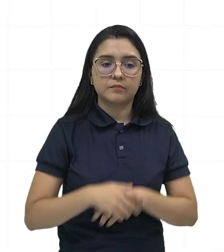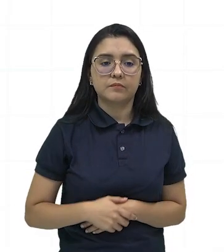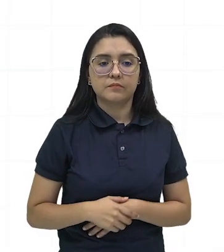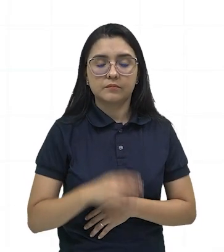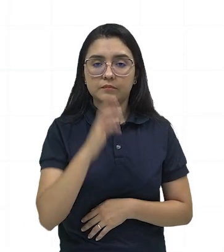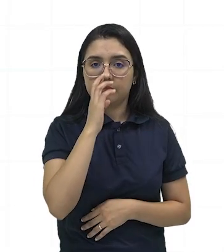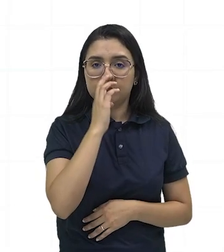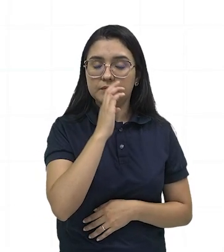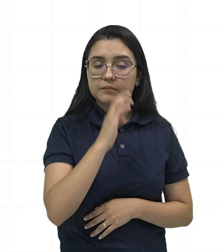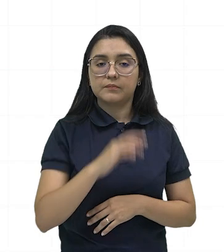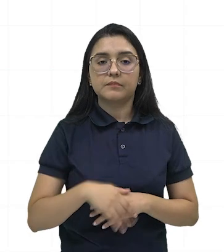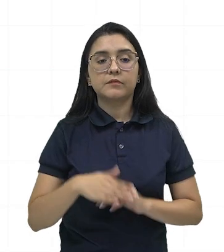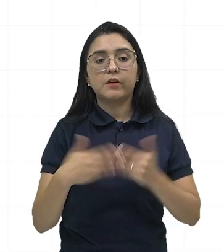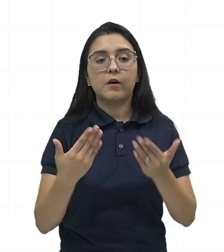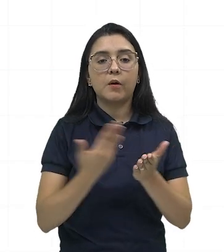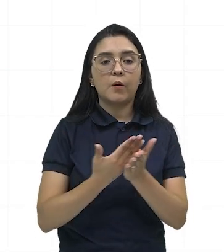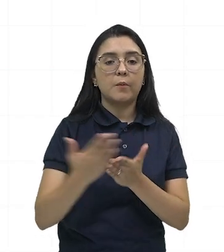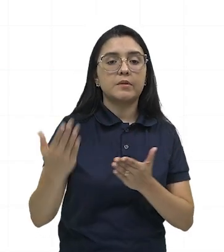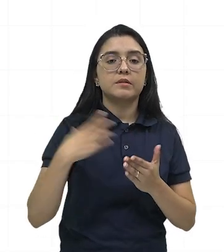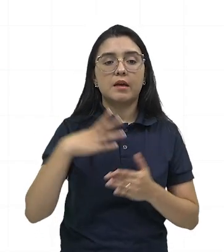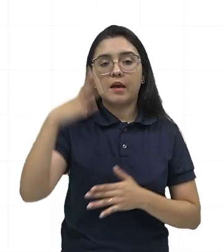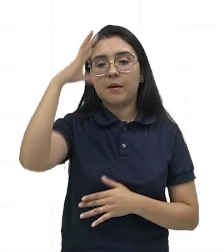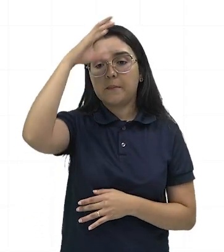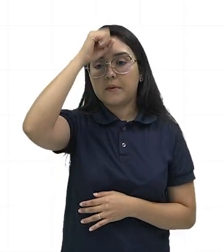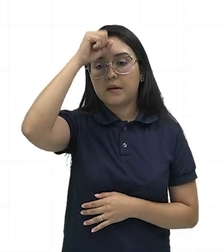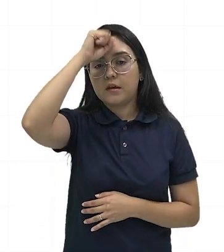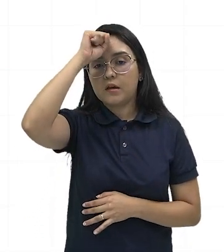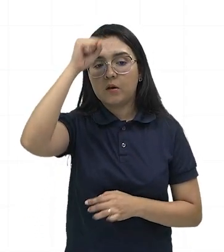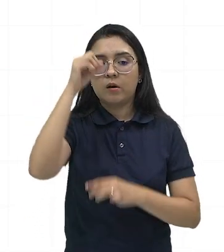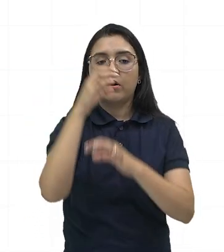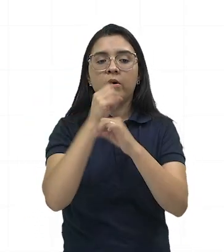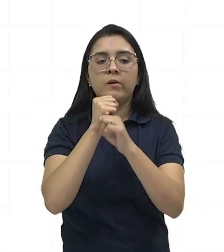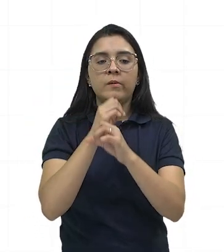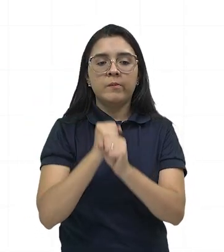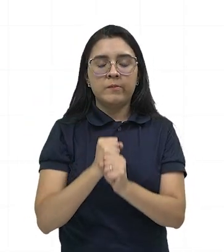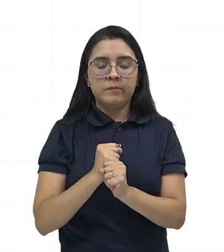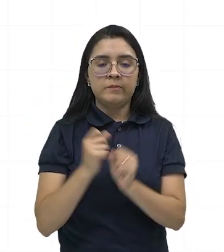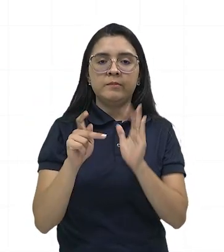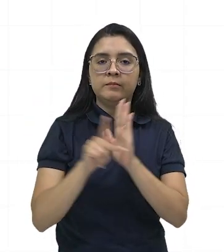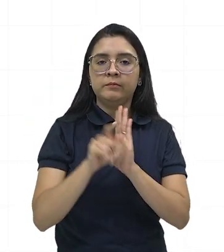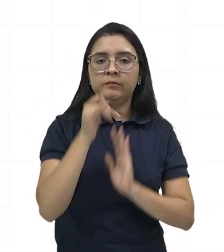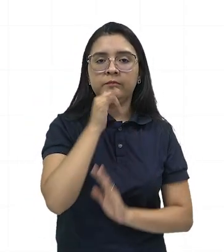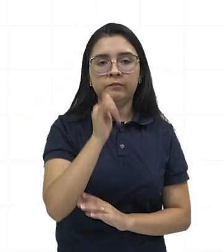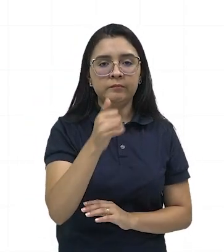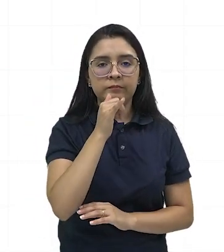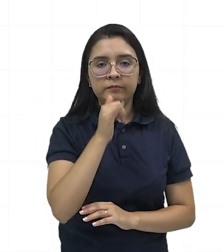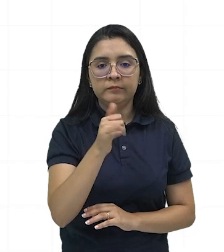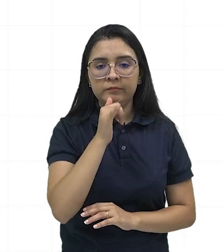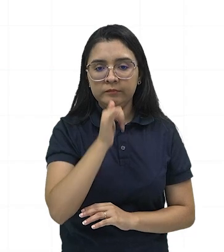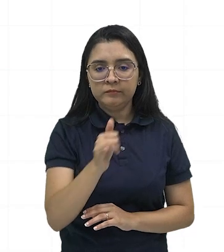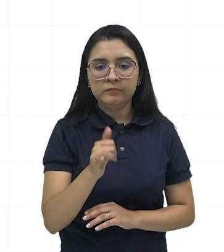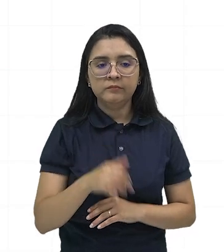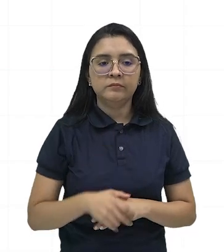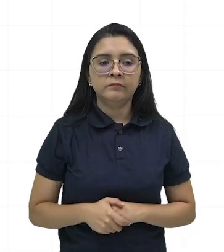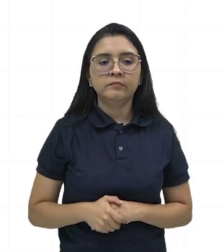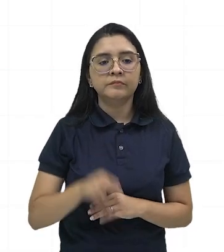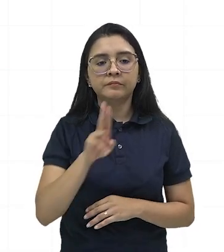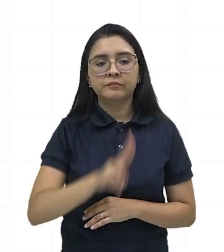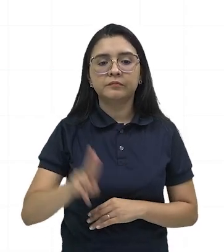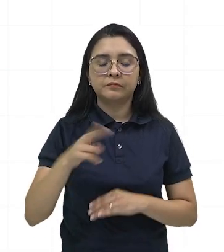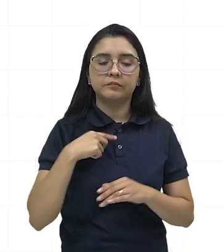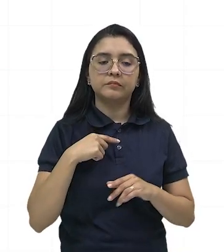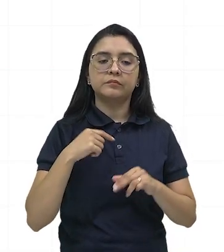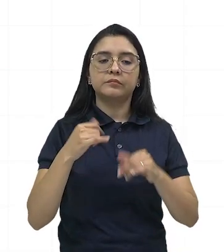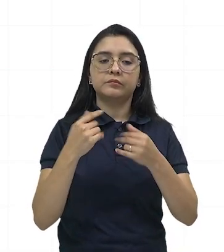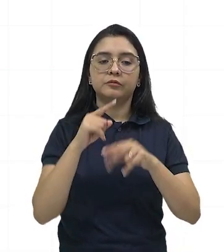começar aprendendo sobre esse cálculo, gente. Então, o cálculo da energia elétrica consumida pelos